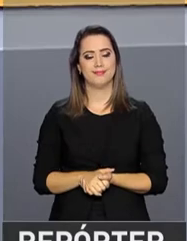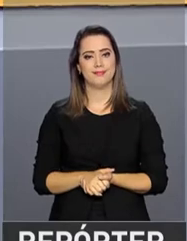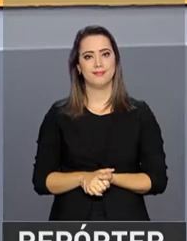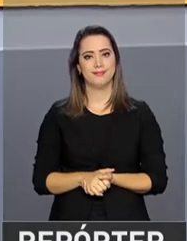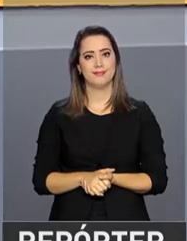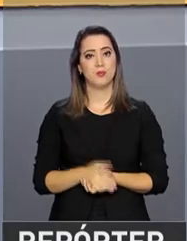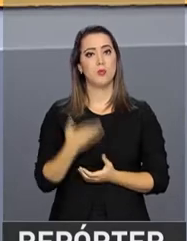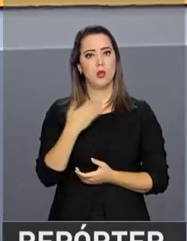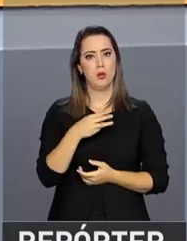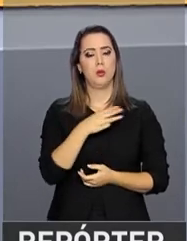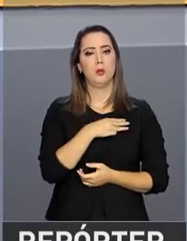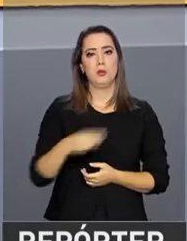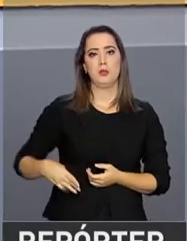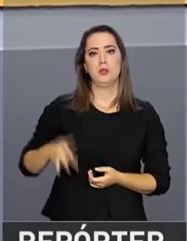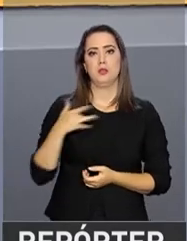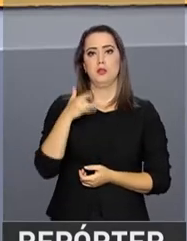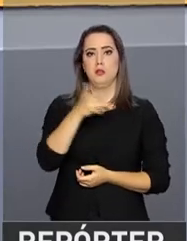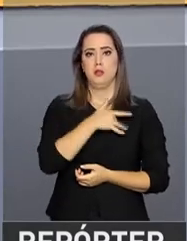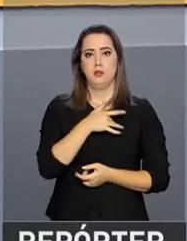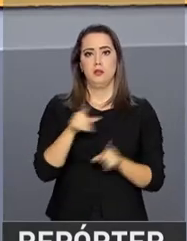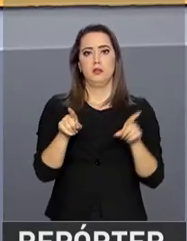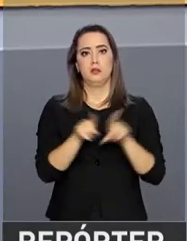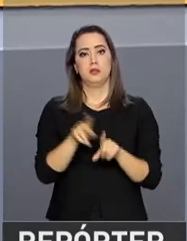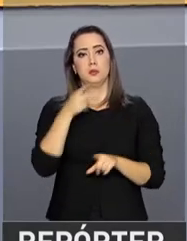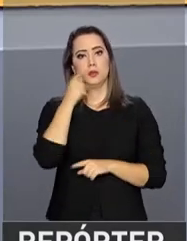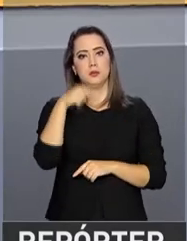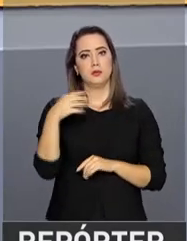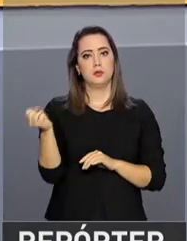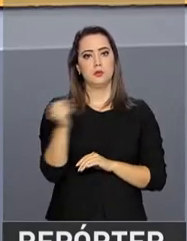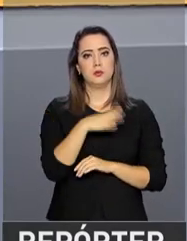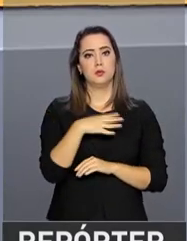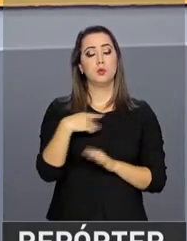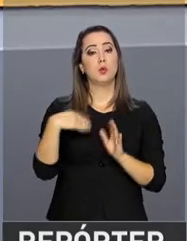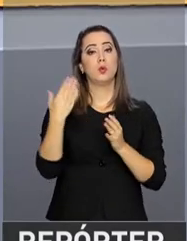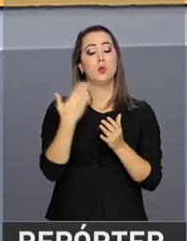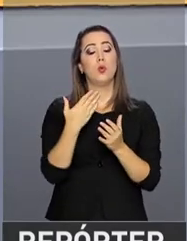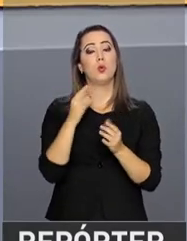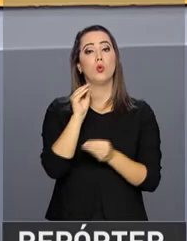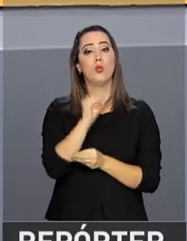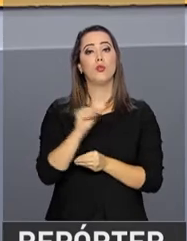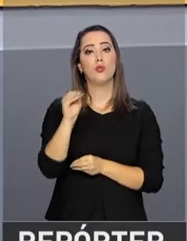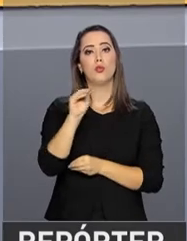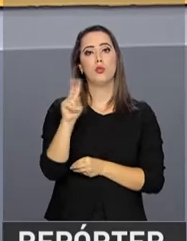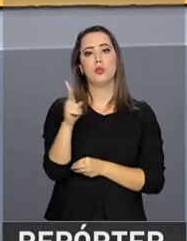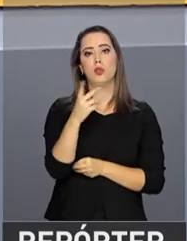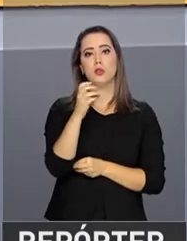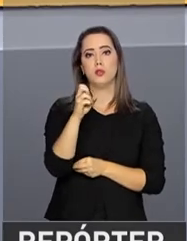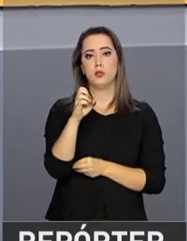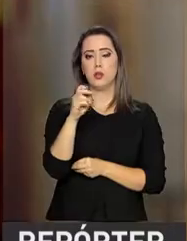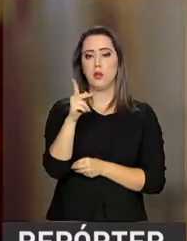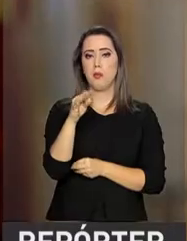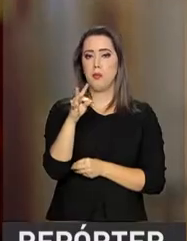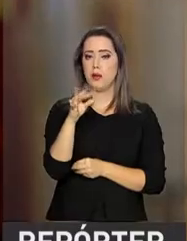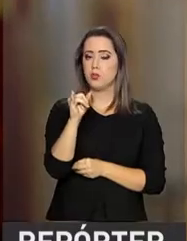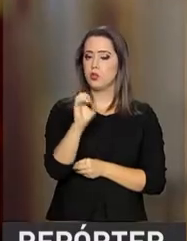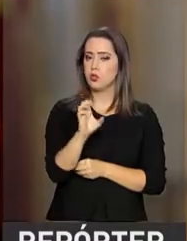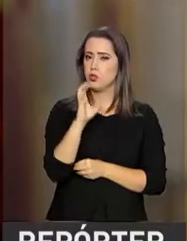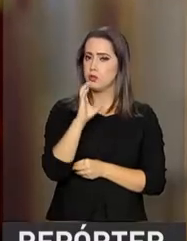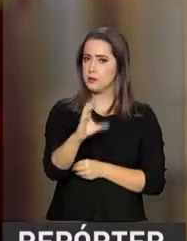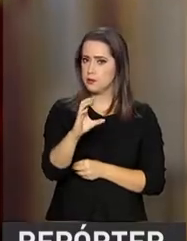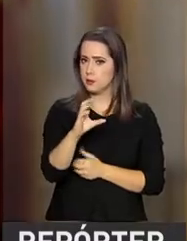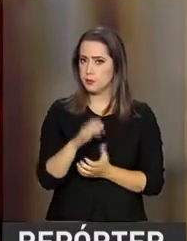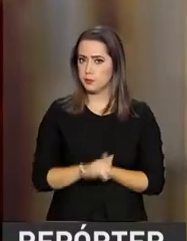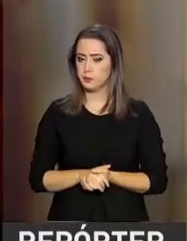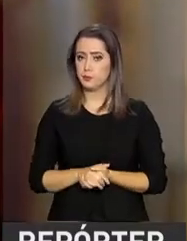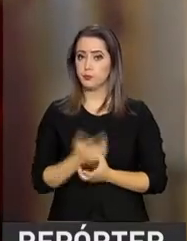durante o programa o ministro da saúde ricardo barros também falou sobre o novo modelo de tratamento da hepatite c este